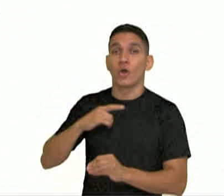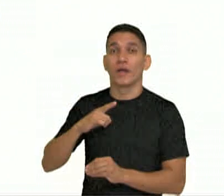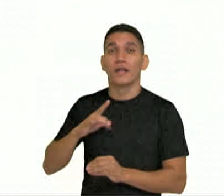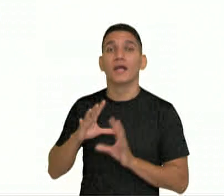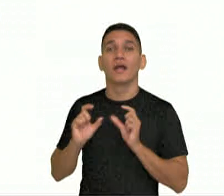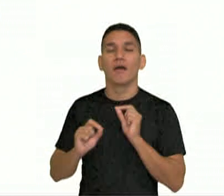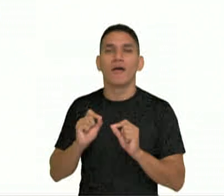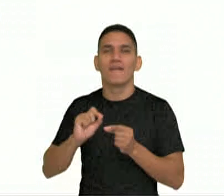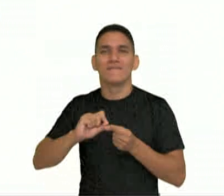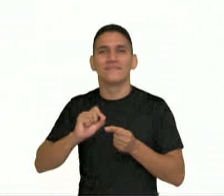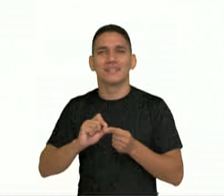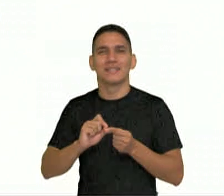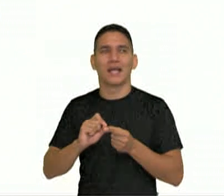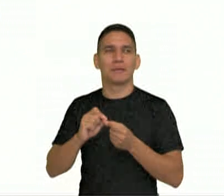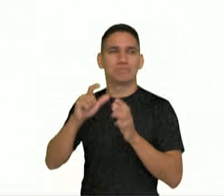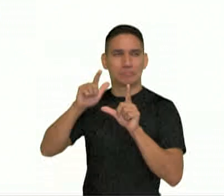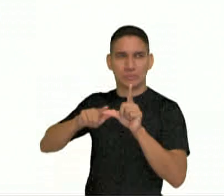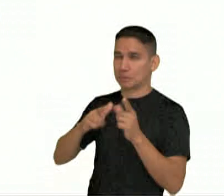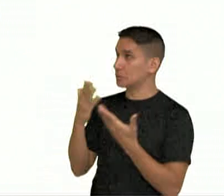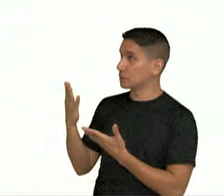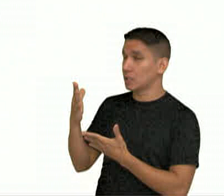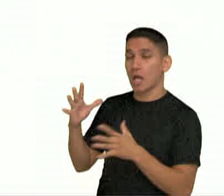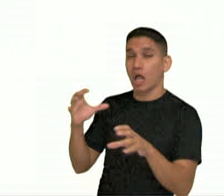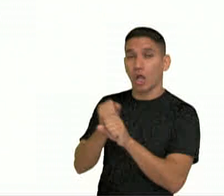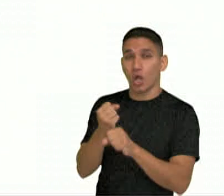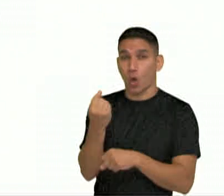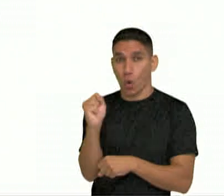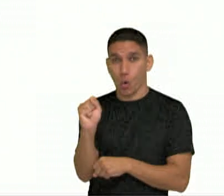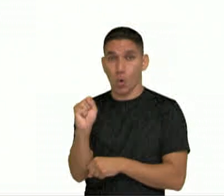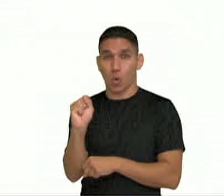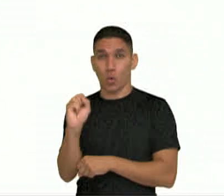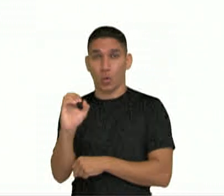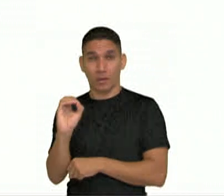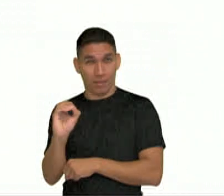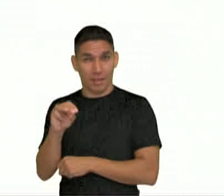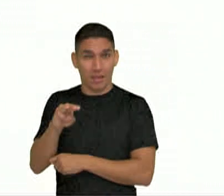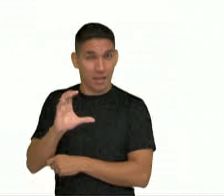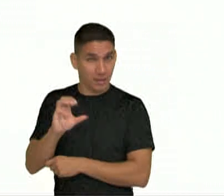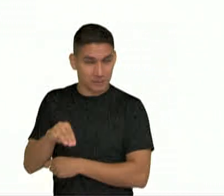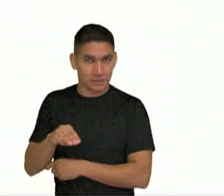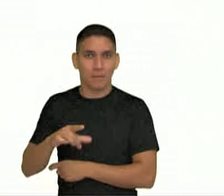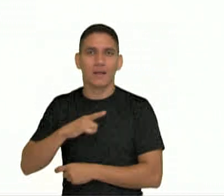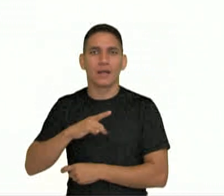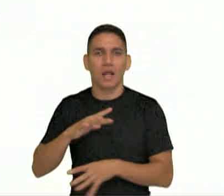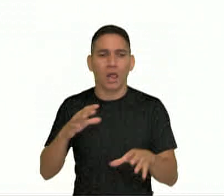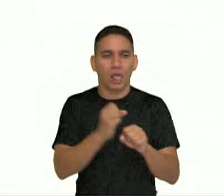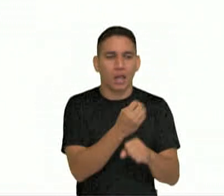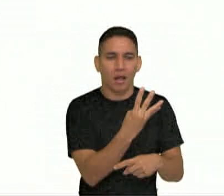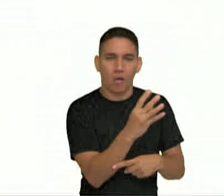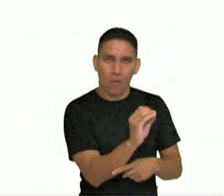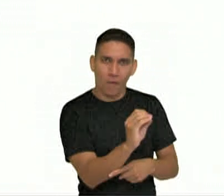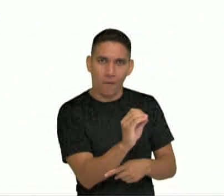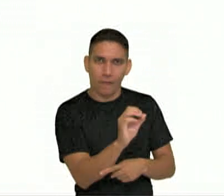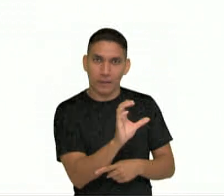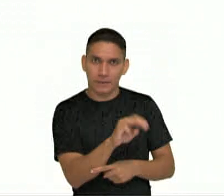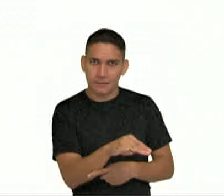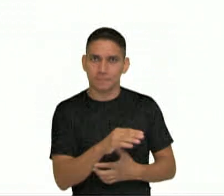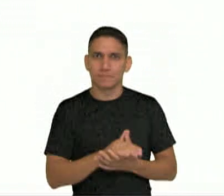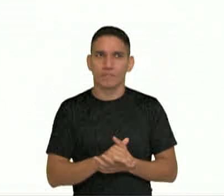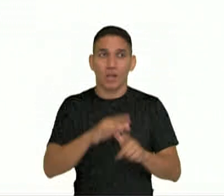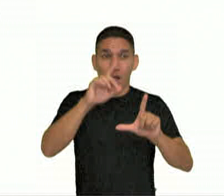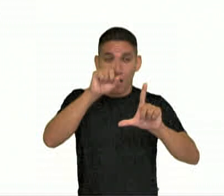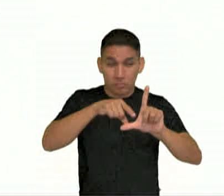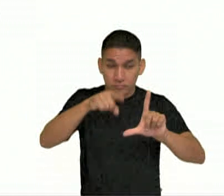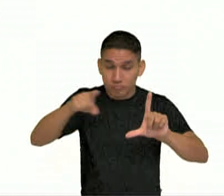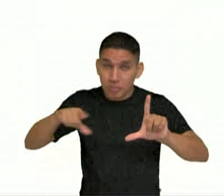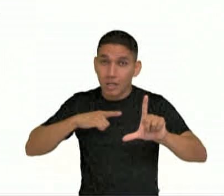Pzão, Rzão, Rzão, têm 80 centímetros e os indivíduos que são recessivos, 40. O gráfico representa a distribuição